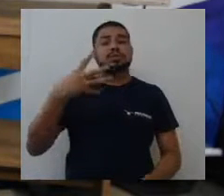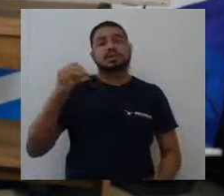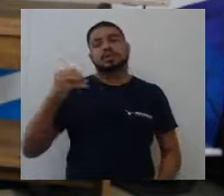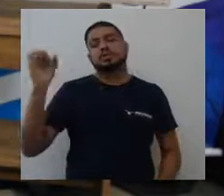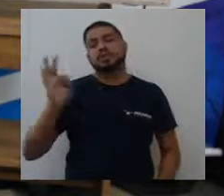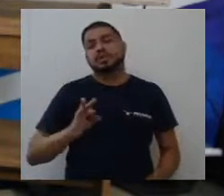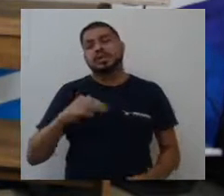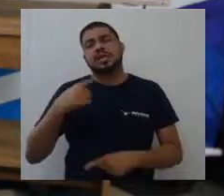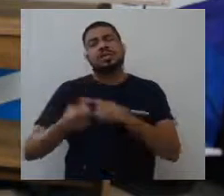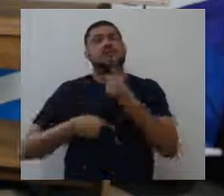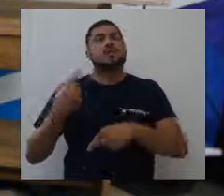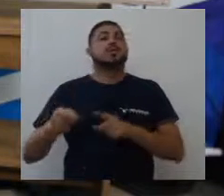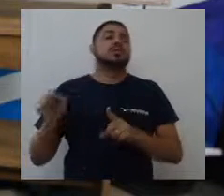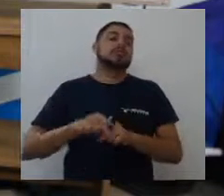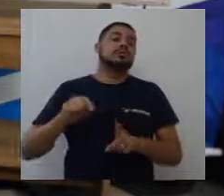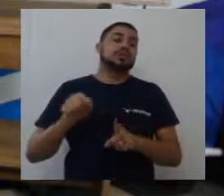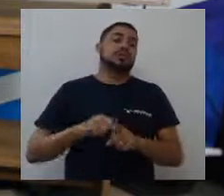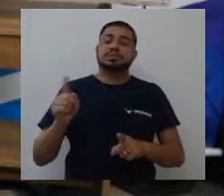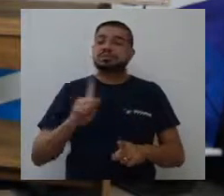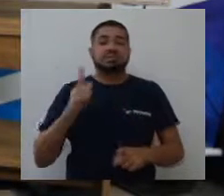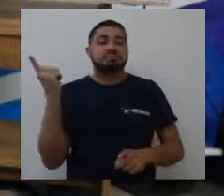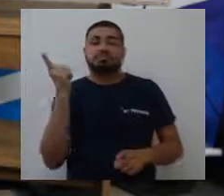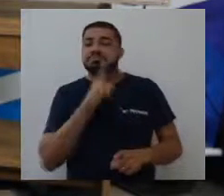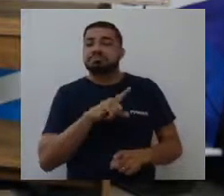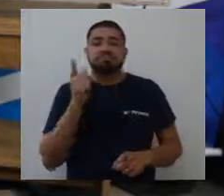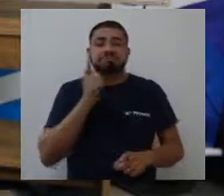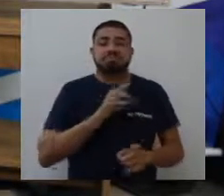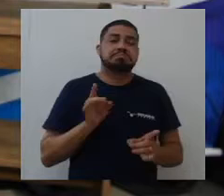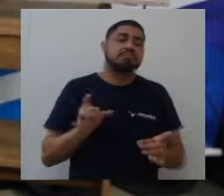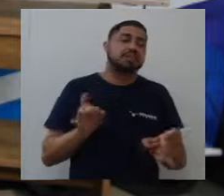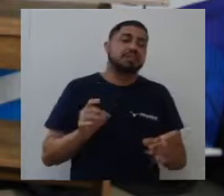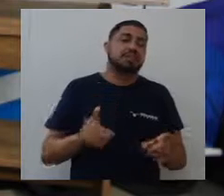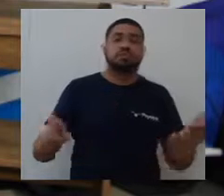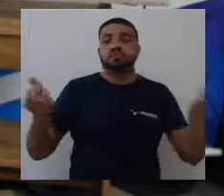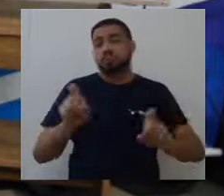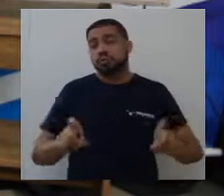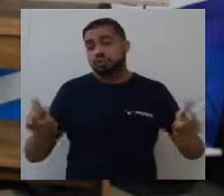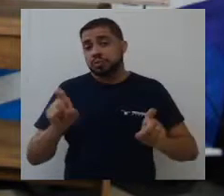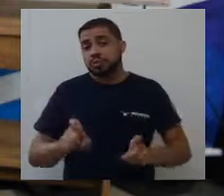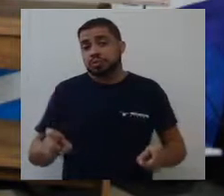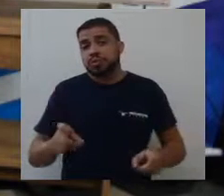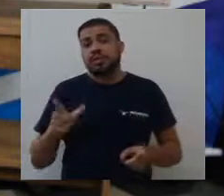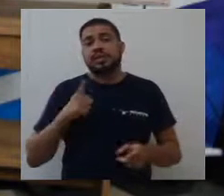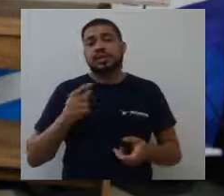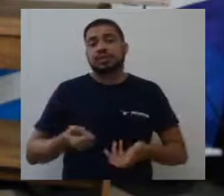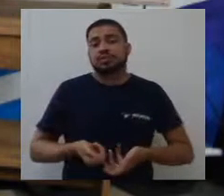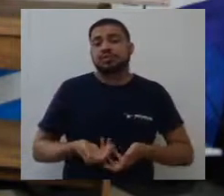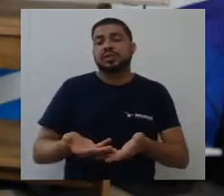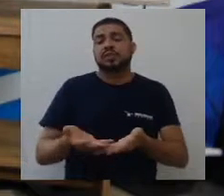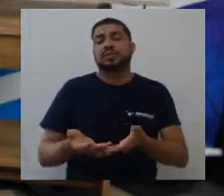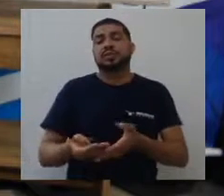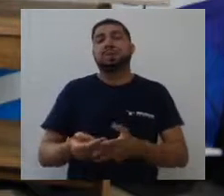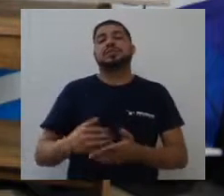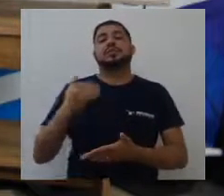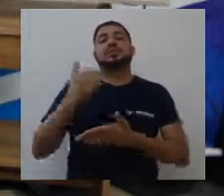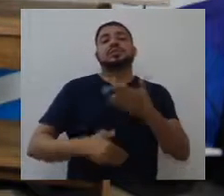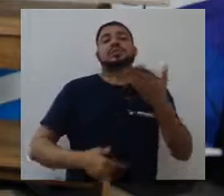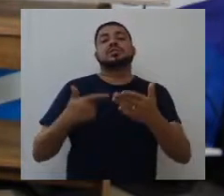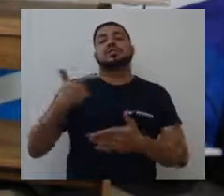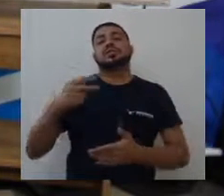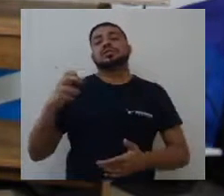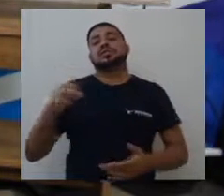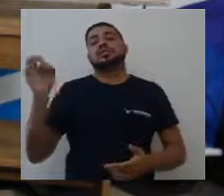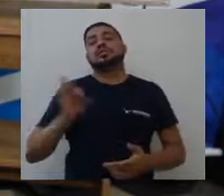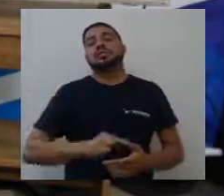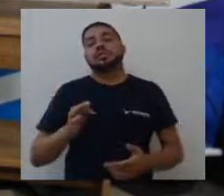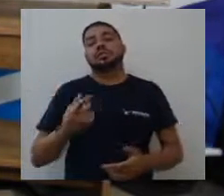Após meses, como não estava conseguindo vender o computador, passou a oferecê-lo com um desconto de 25%